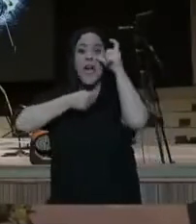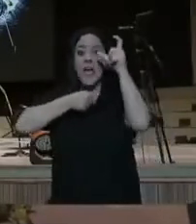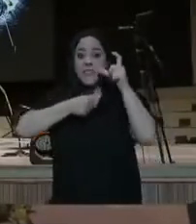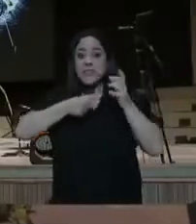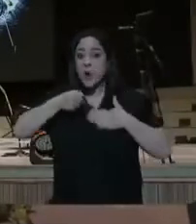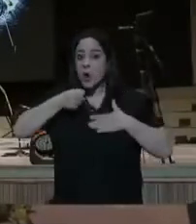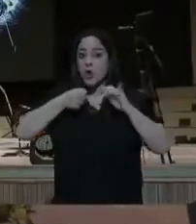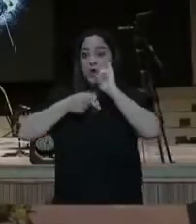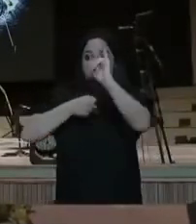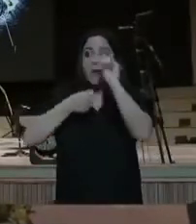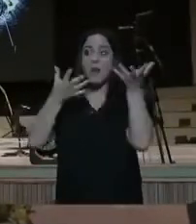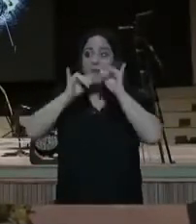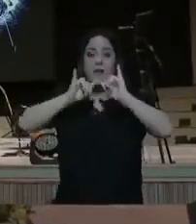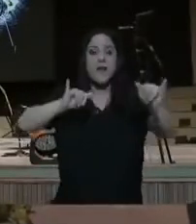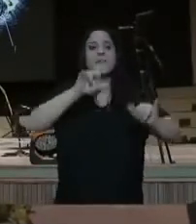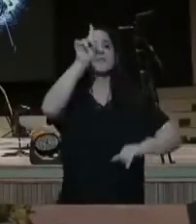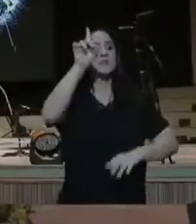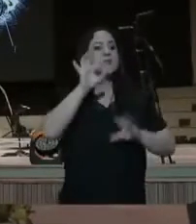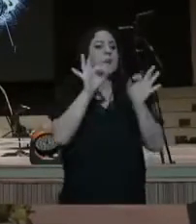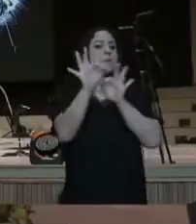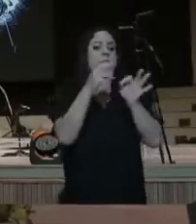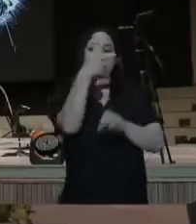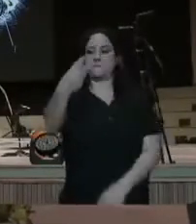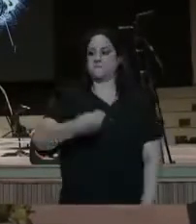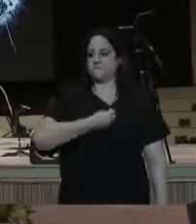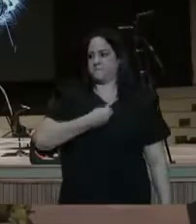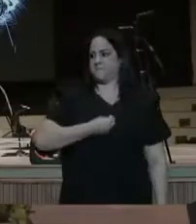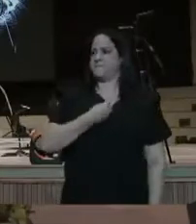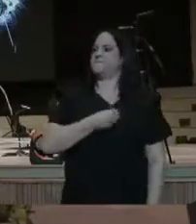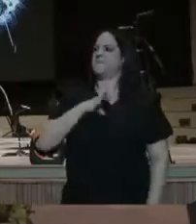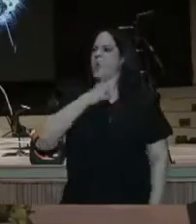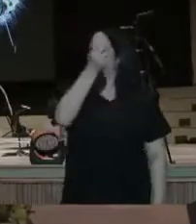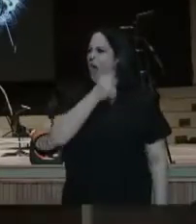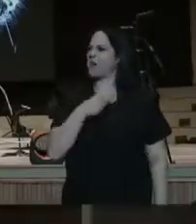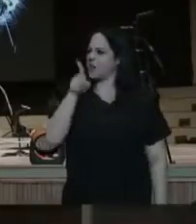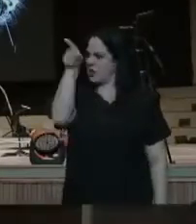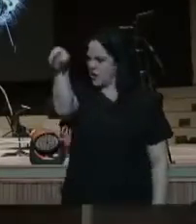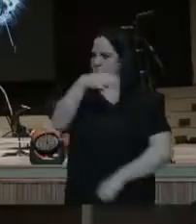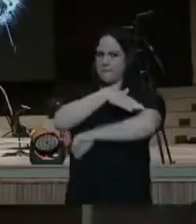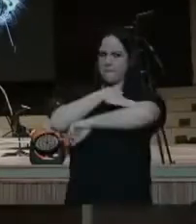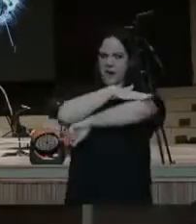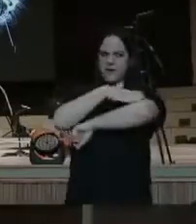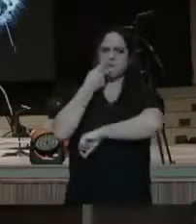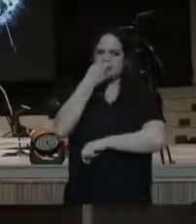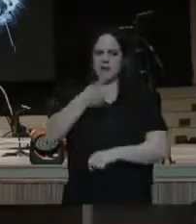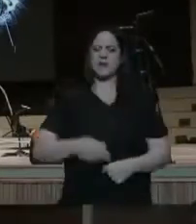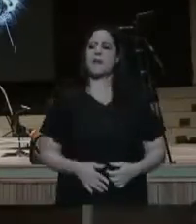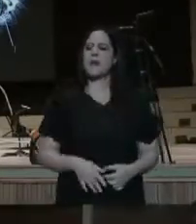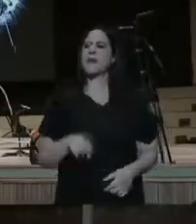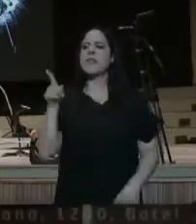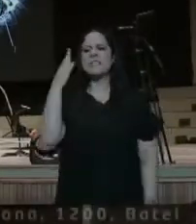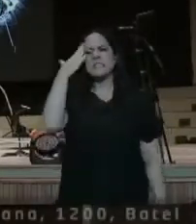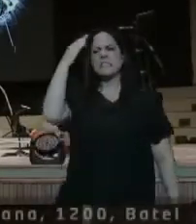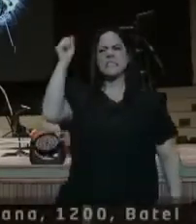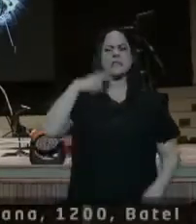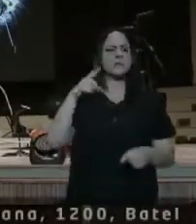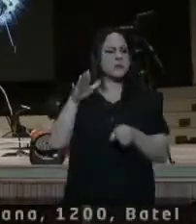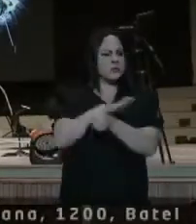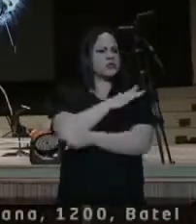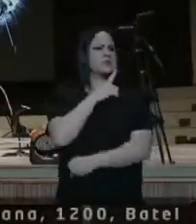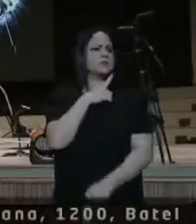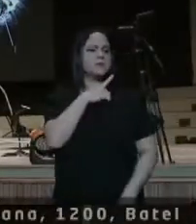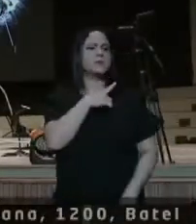eu quero te dizer que deus tem um plano e um propósito na sua vida jesus te ama e ele era tão sábio que